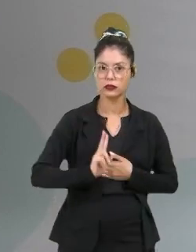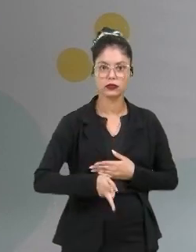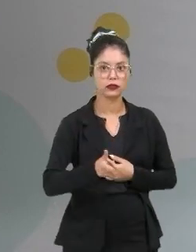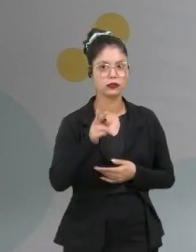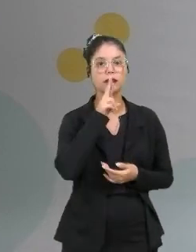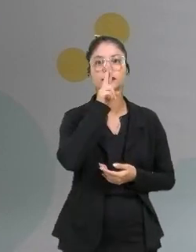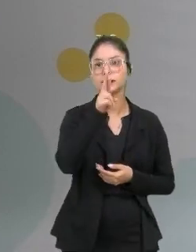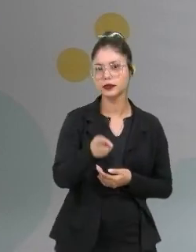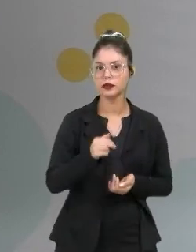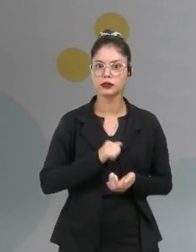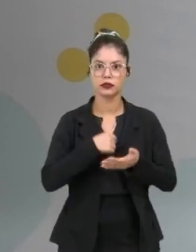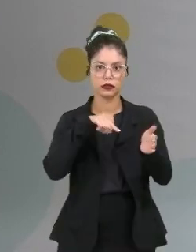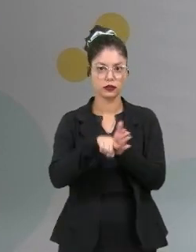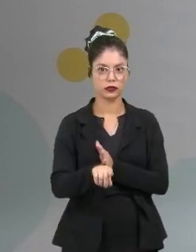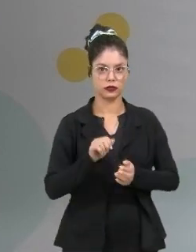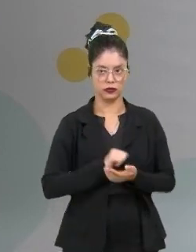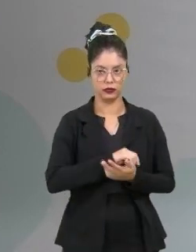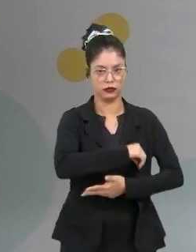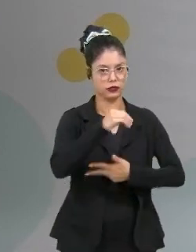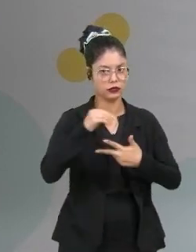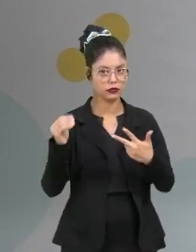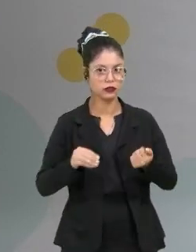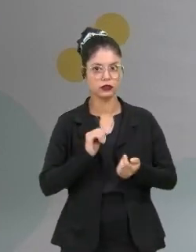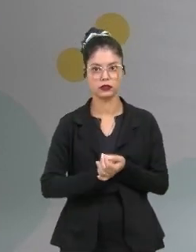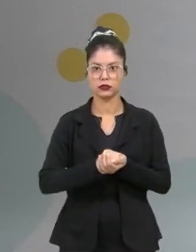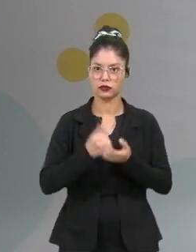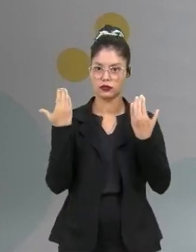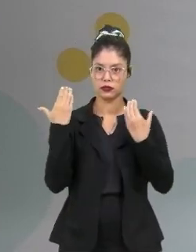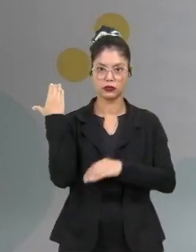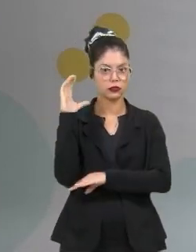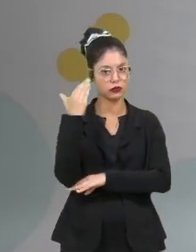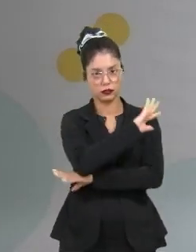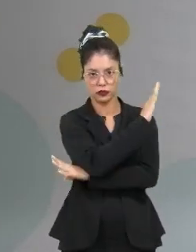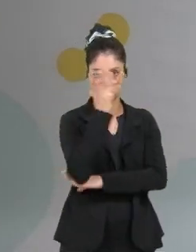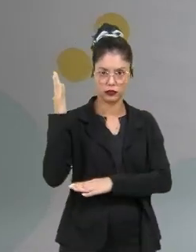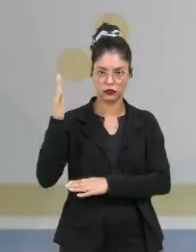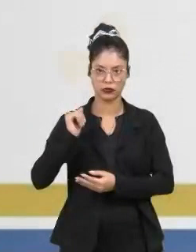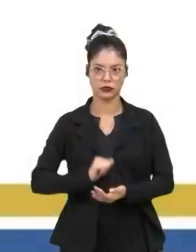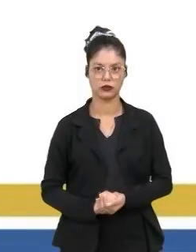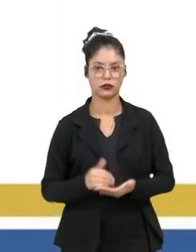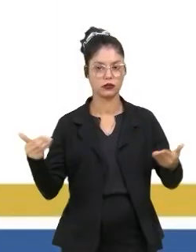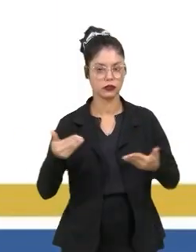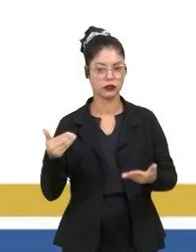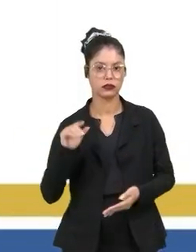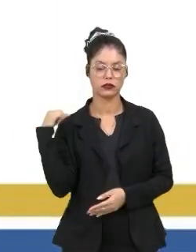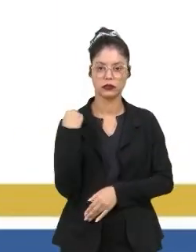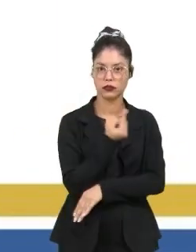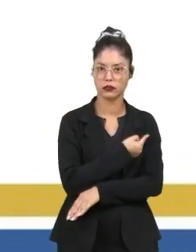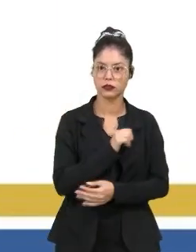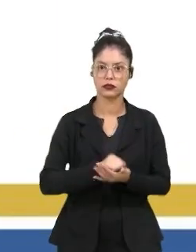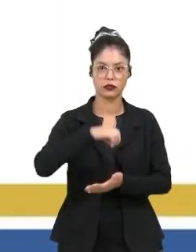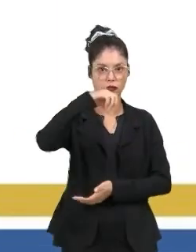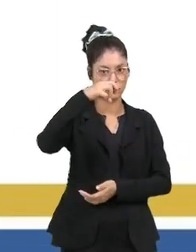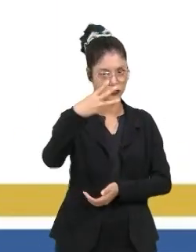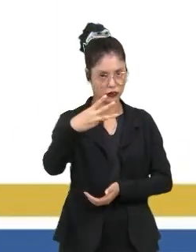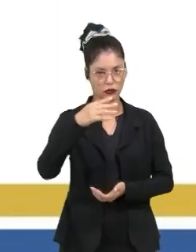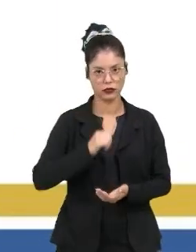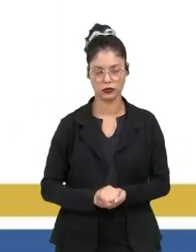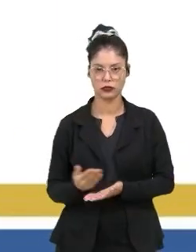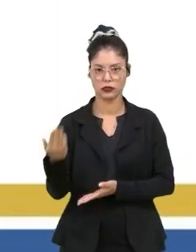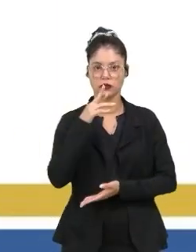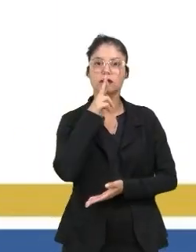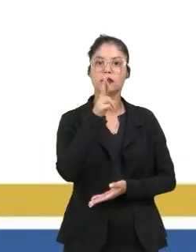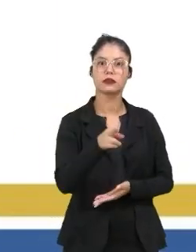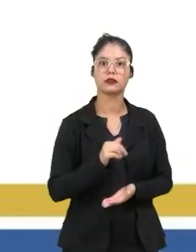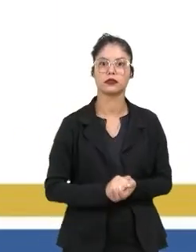à resolução de questões do Enem de Ciências da Natureza. Então, hoje, com Física, temos a questão 93, vamos